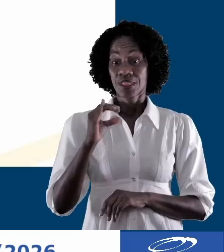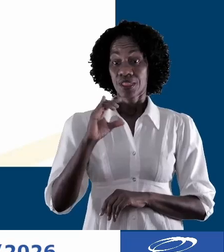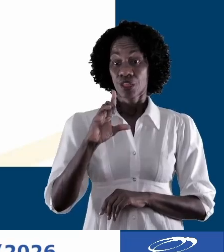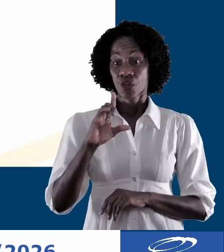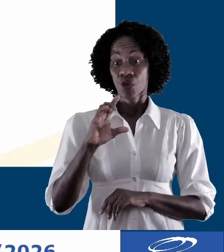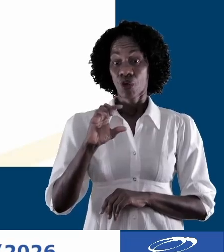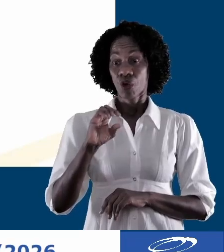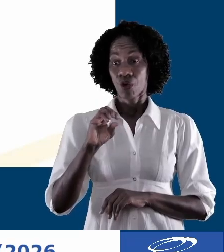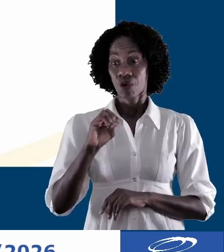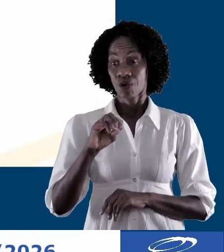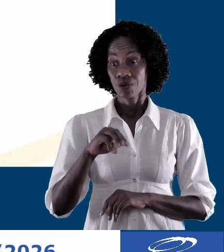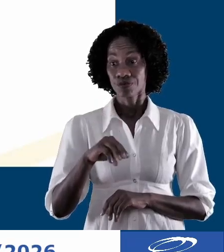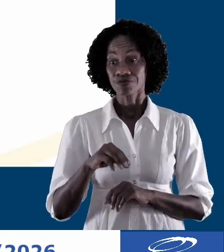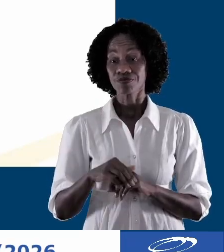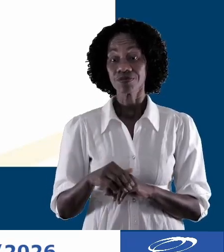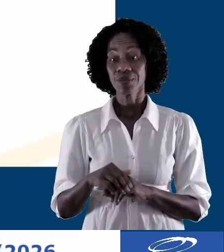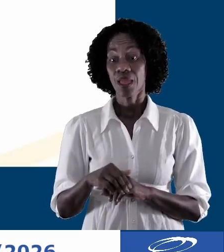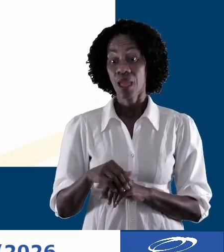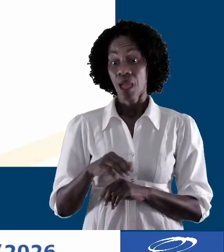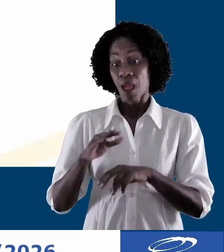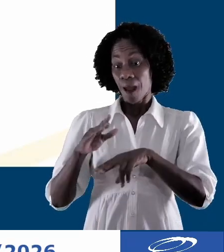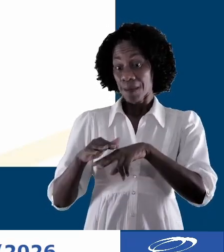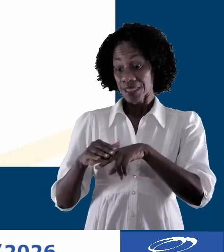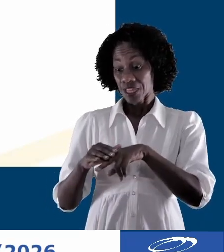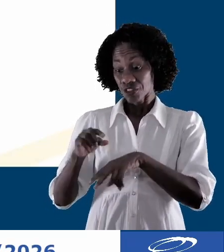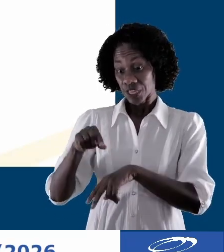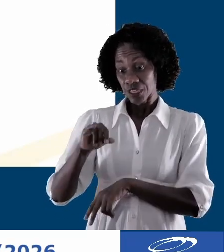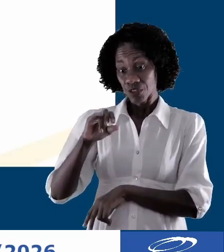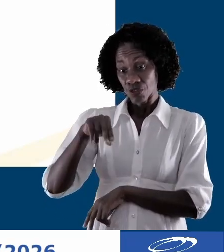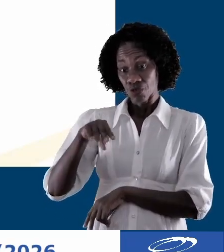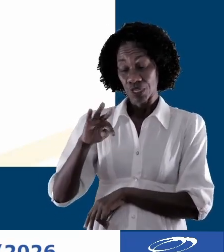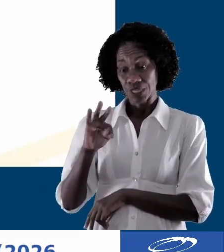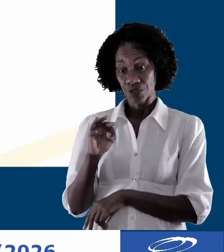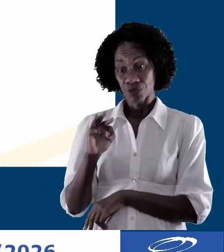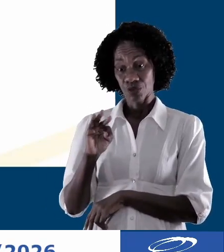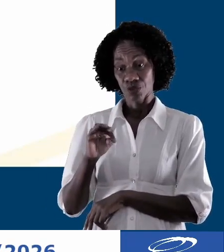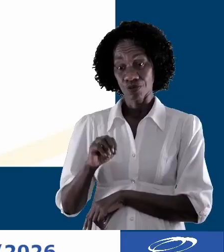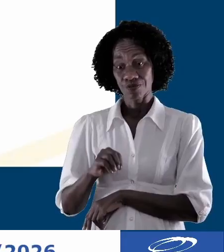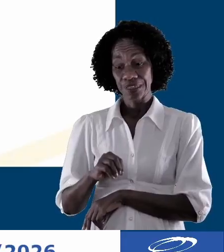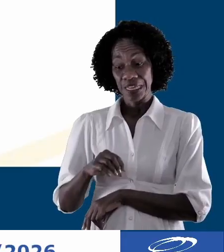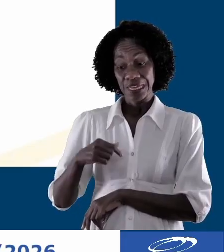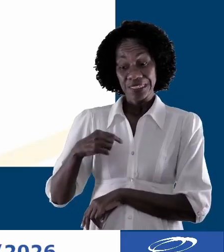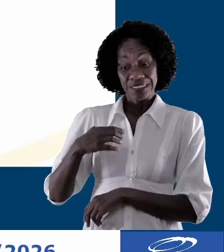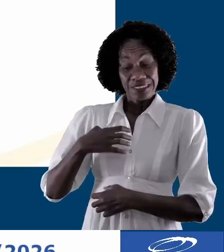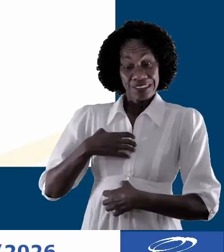ativa, mas ela fez uma anquilose entre o odontóide e o clivus, e tinha muita dor com esse torcicolo.